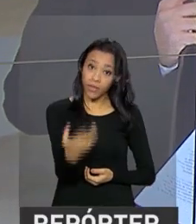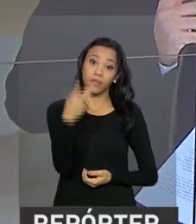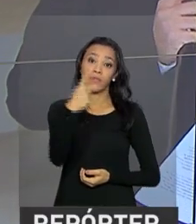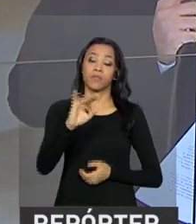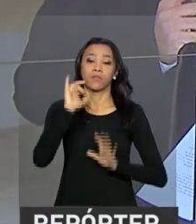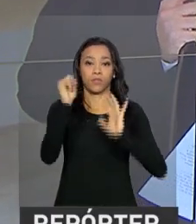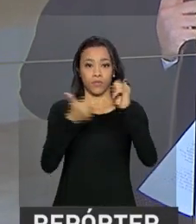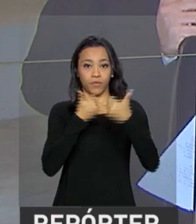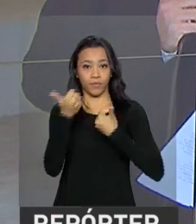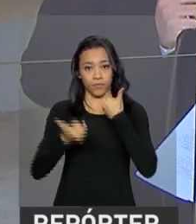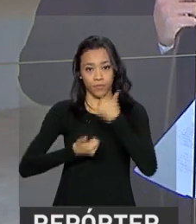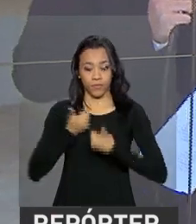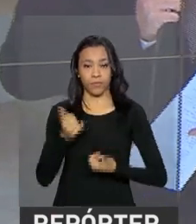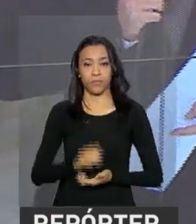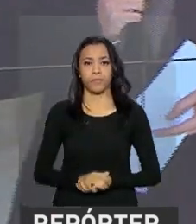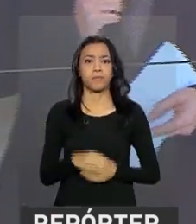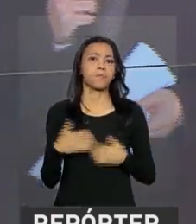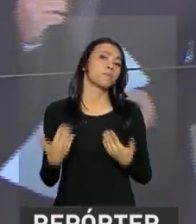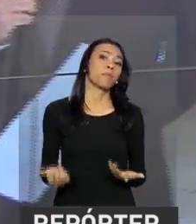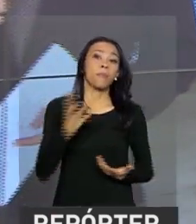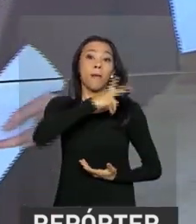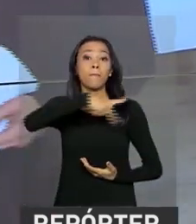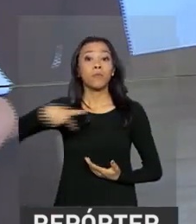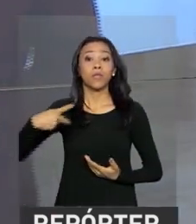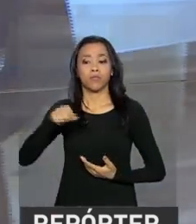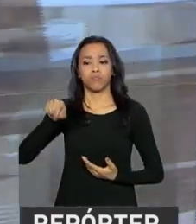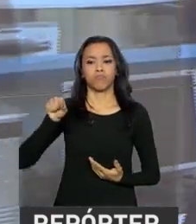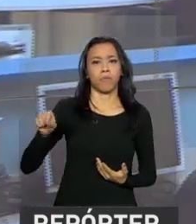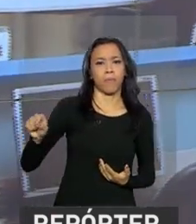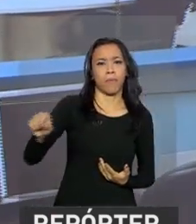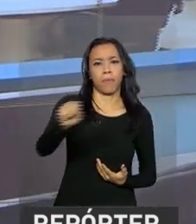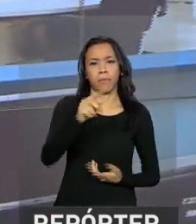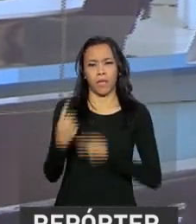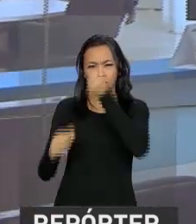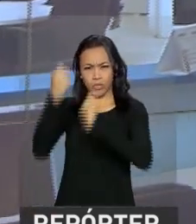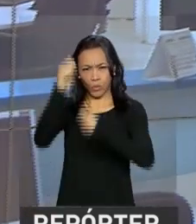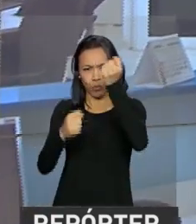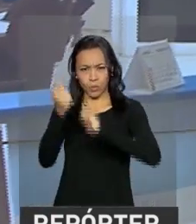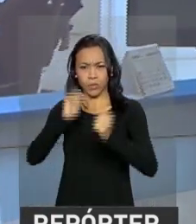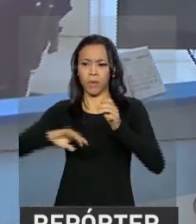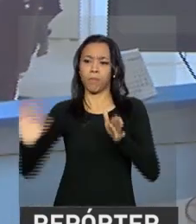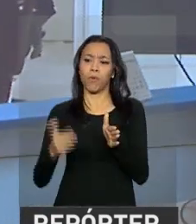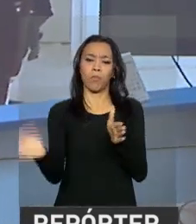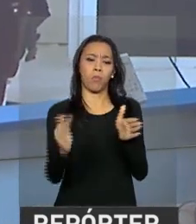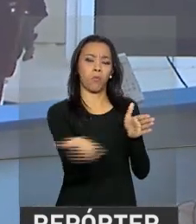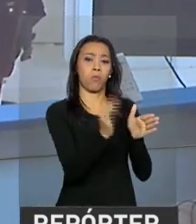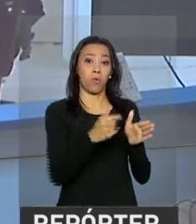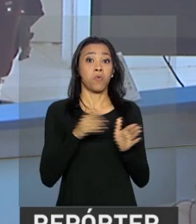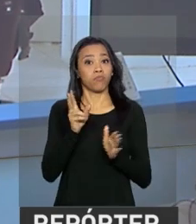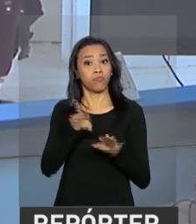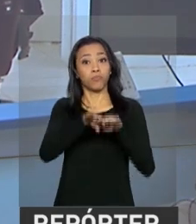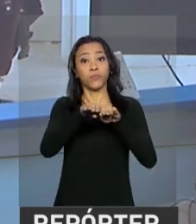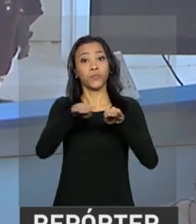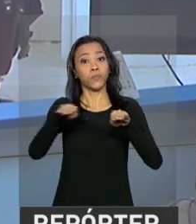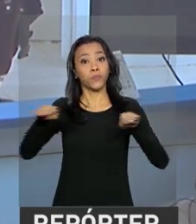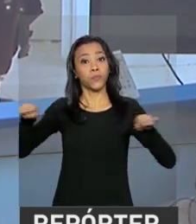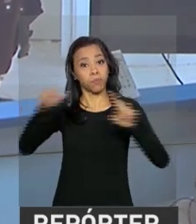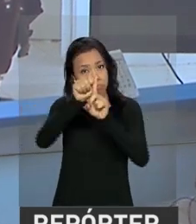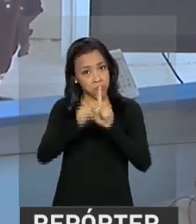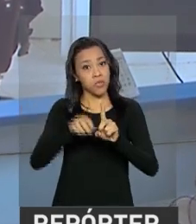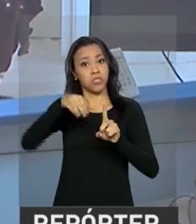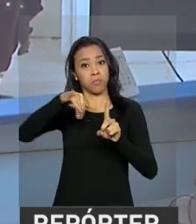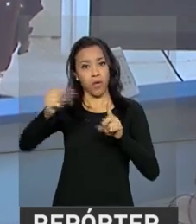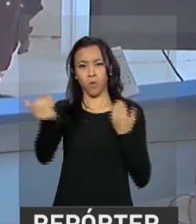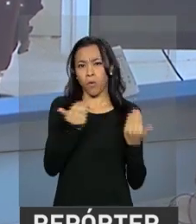suas informações ao vivo. A produção das indústrias brasileiras se manteve estável no mês de maio na comparação com abril.